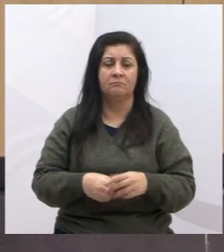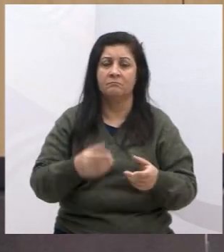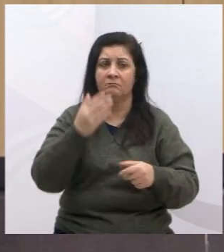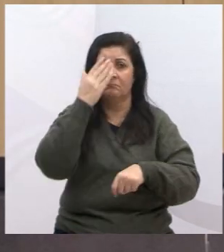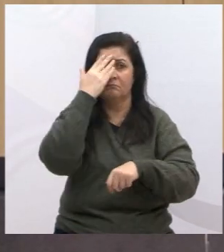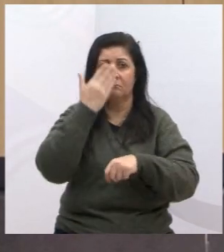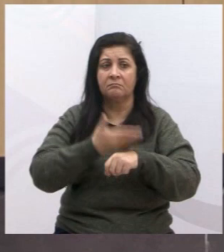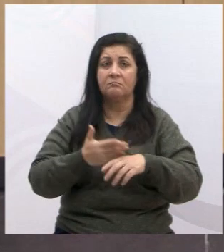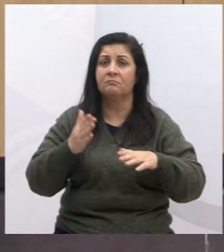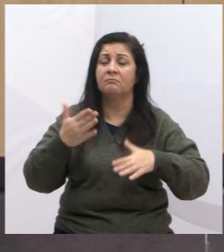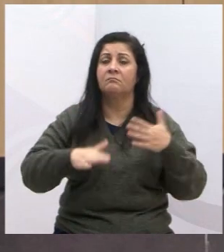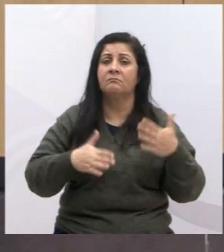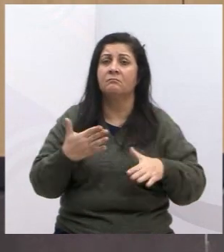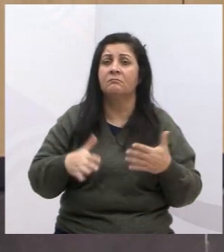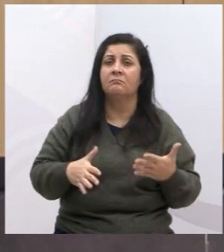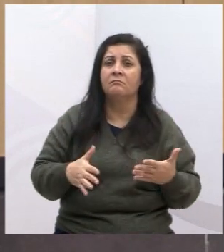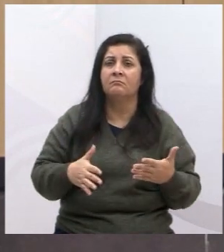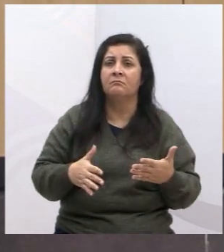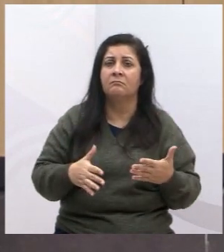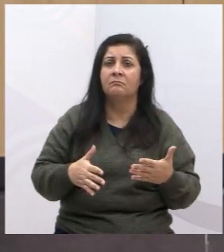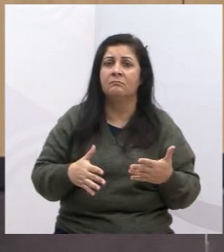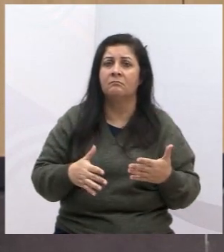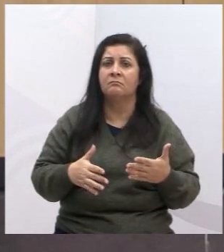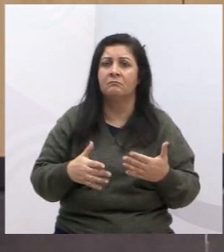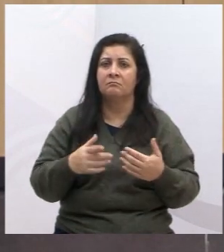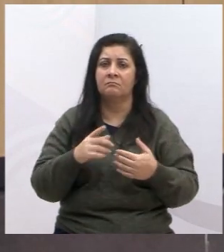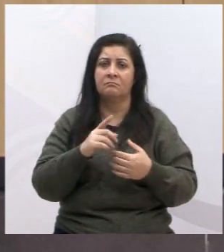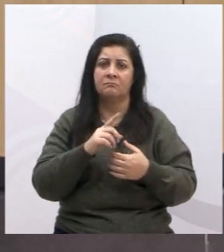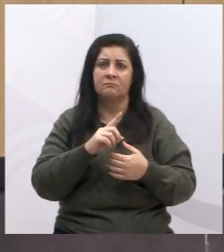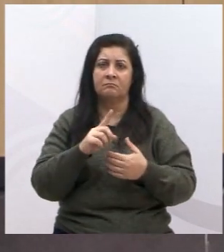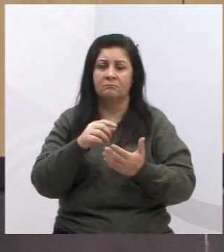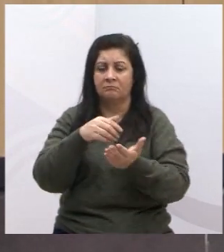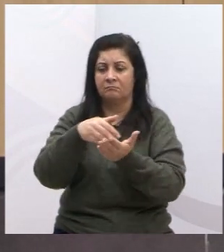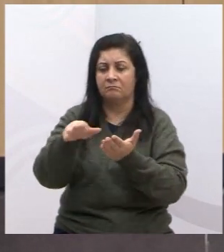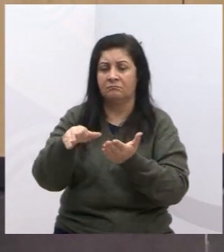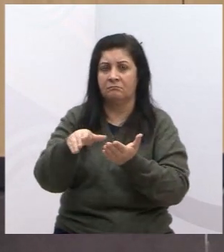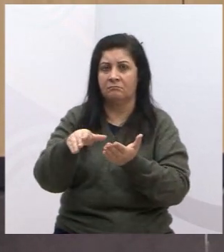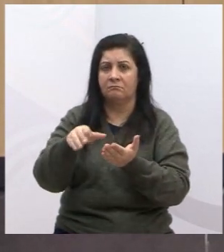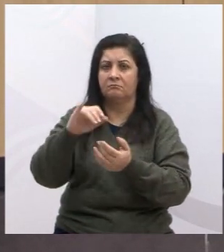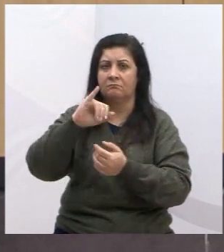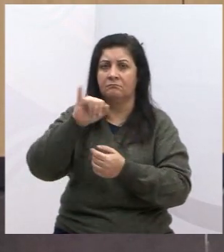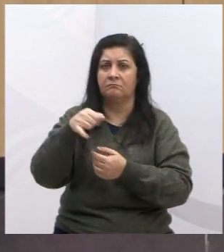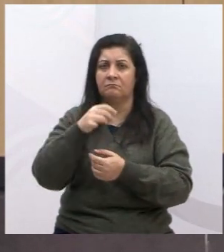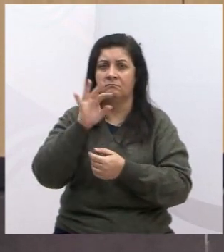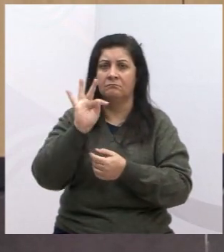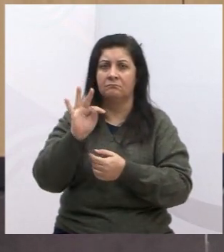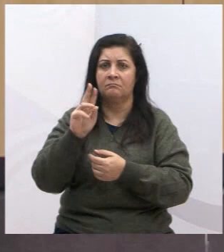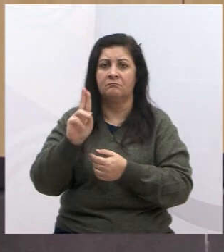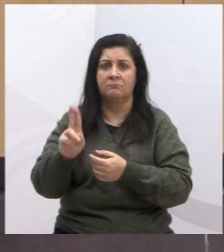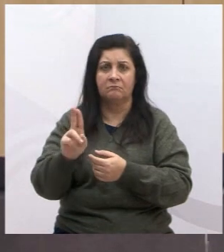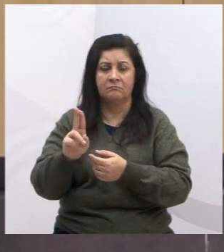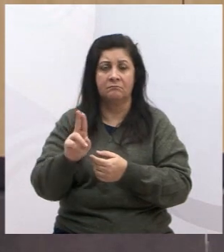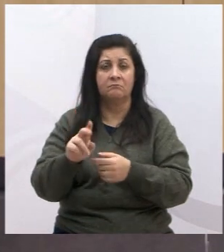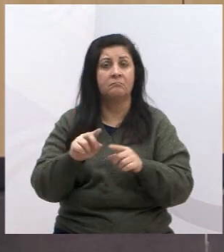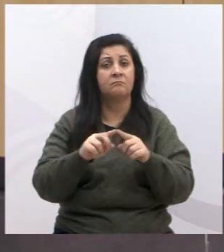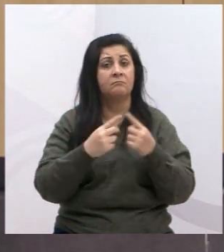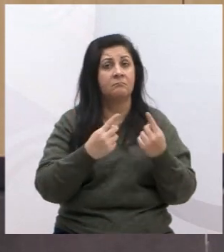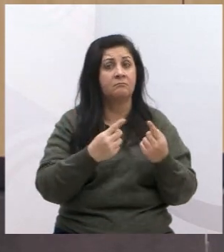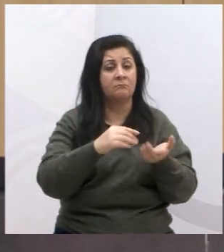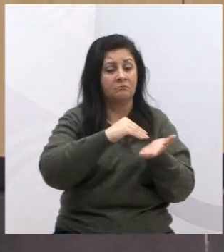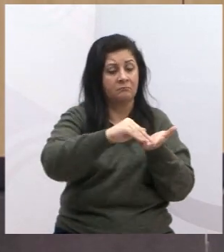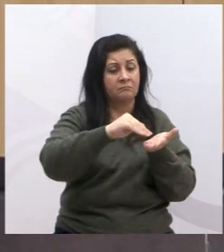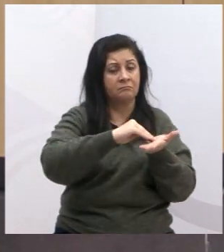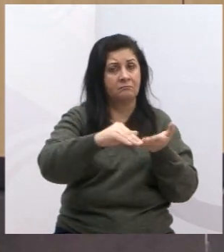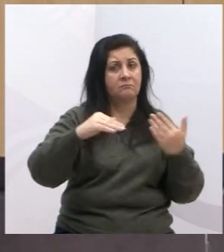que muitas vezes esse requerimento não deve ser direcionado à JTU, mas sim à mobilidade urbana que cuida do transporte da nossa